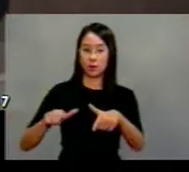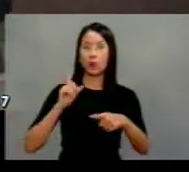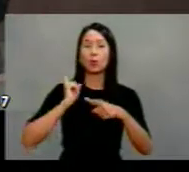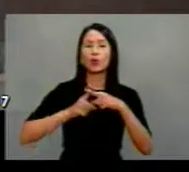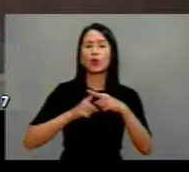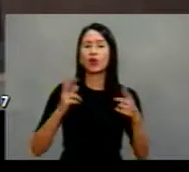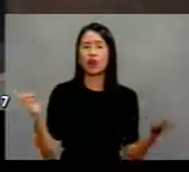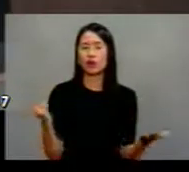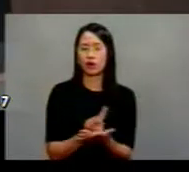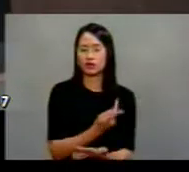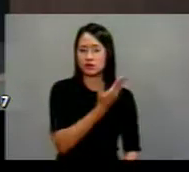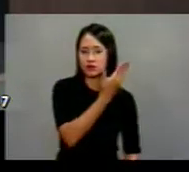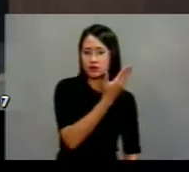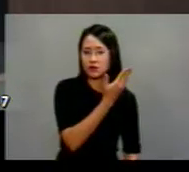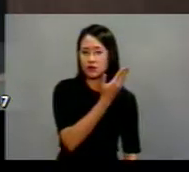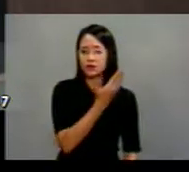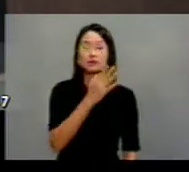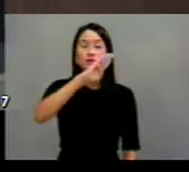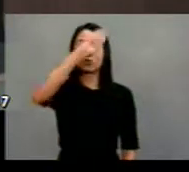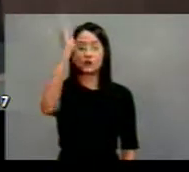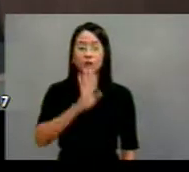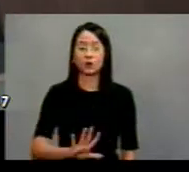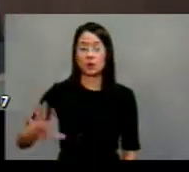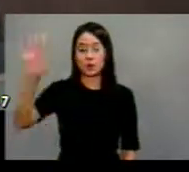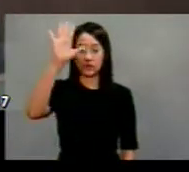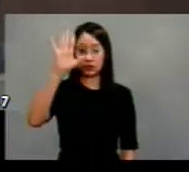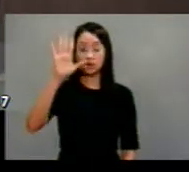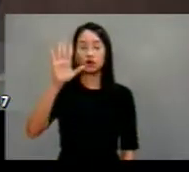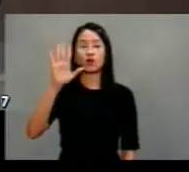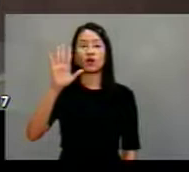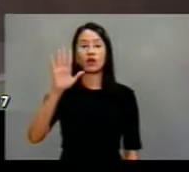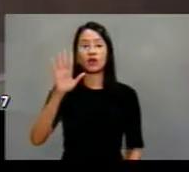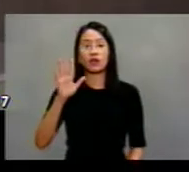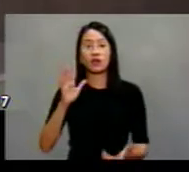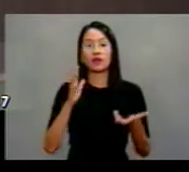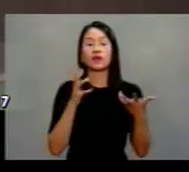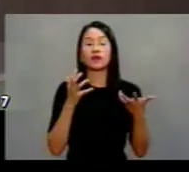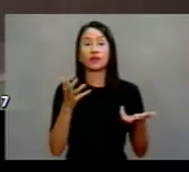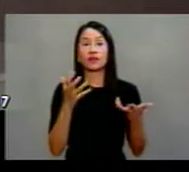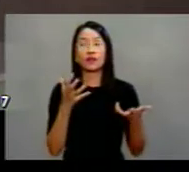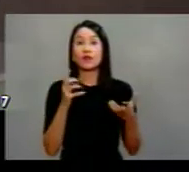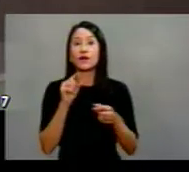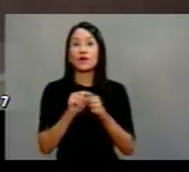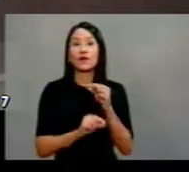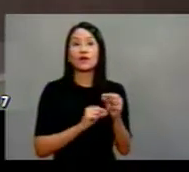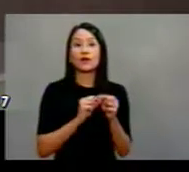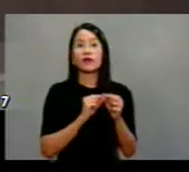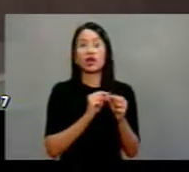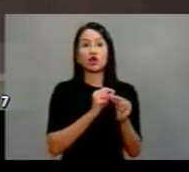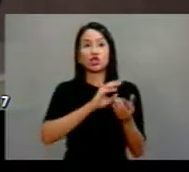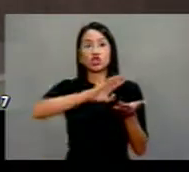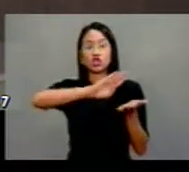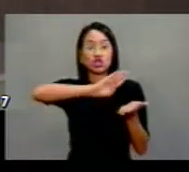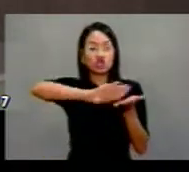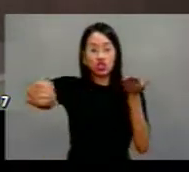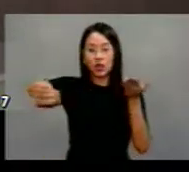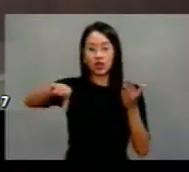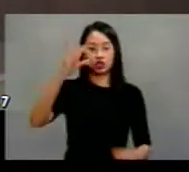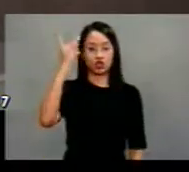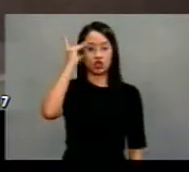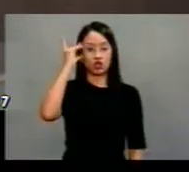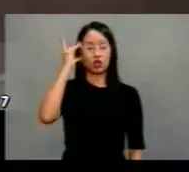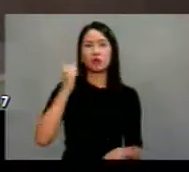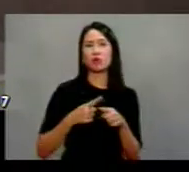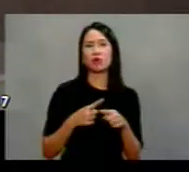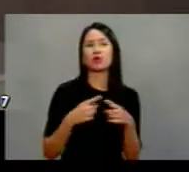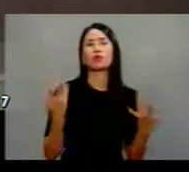Brasil. Ele tinha 2 motivos. O primeiro motivo era estancar a Lava Jato. Está aí. O plano Romero Jucá,